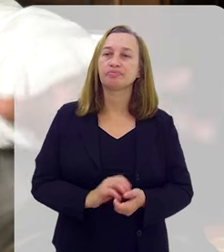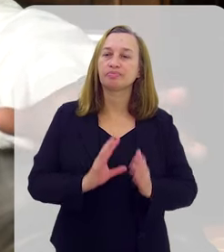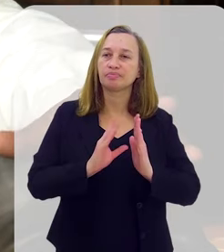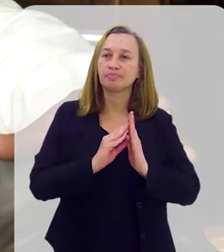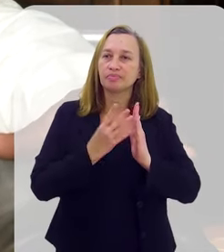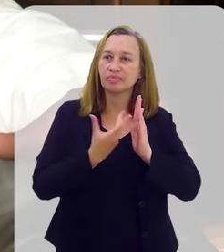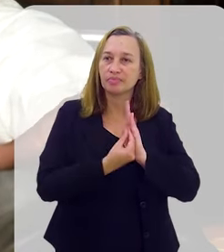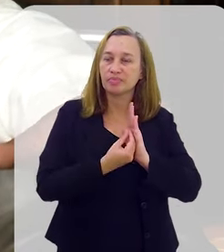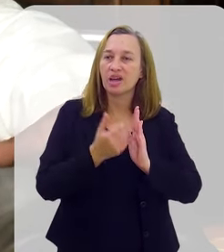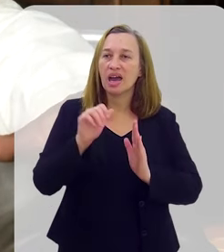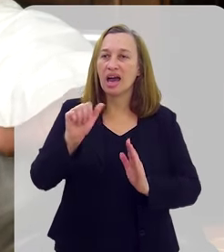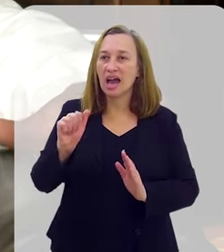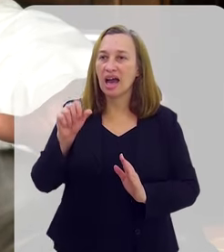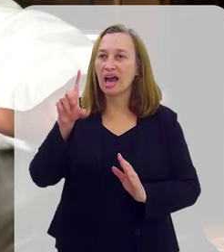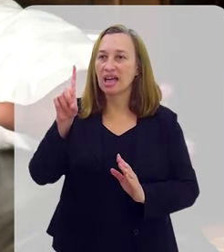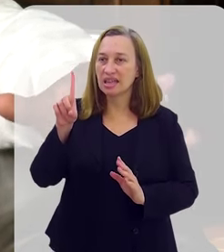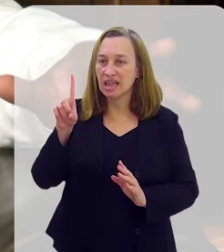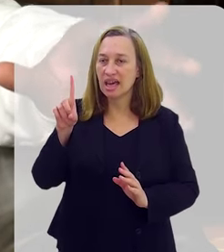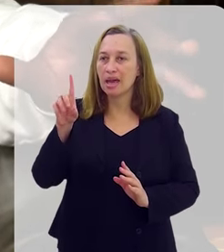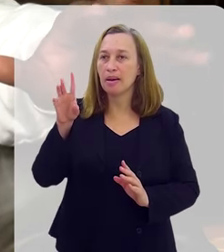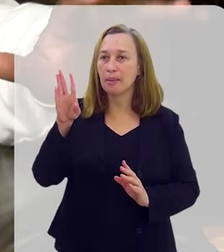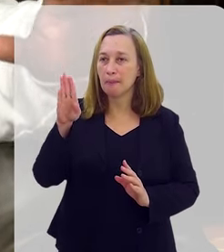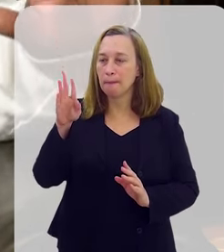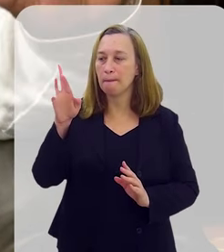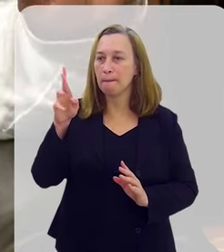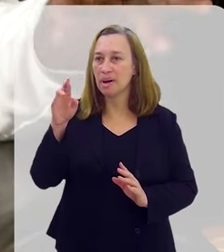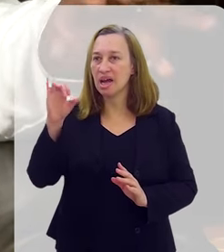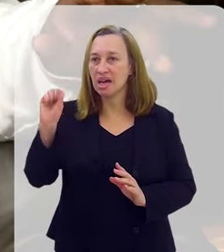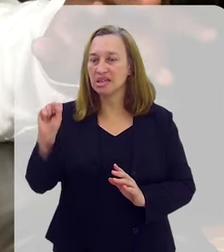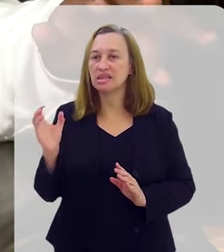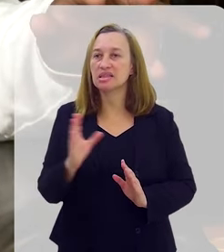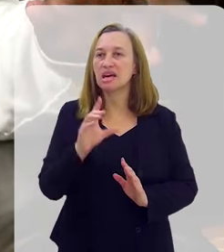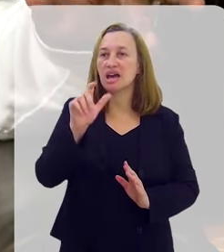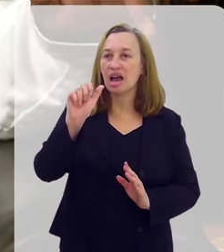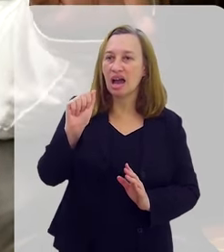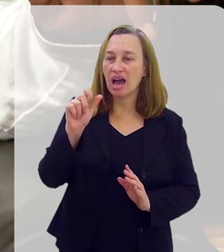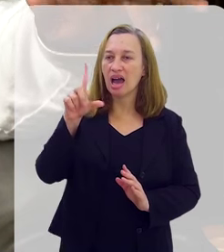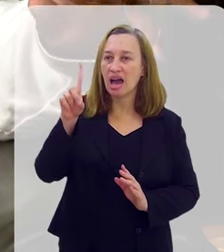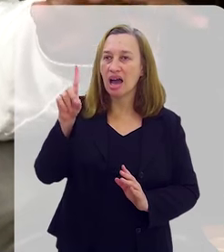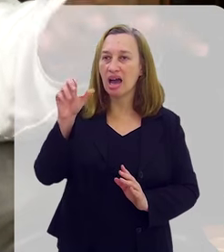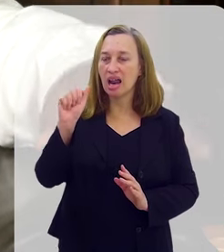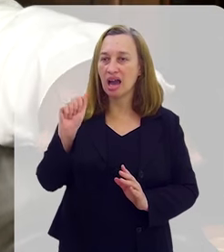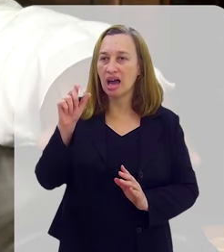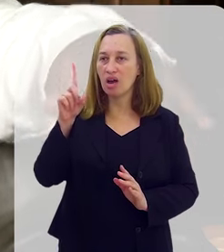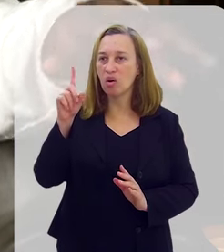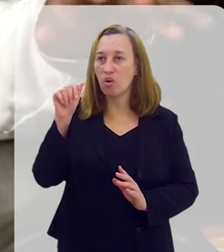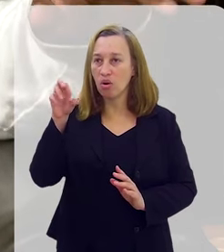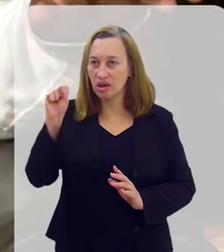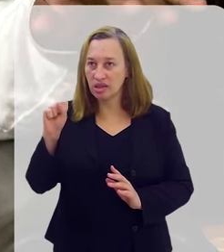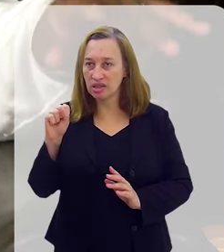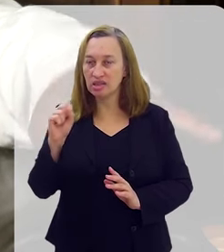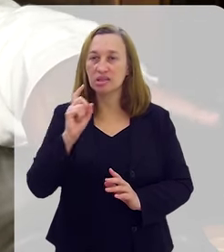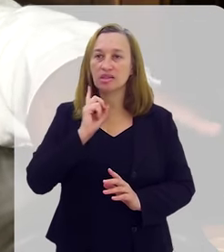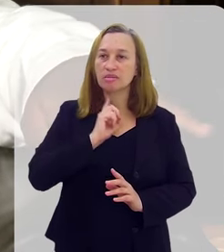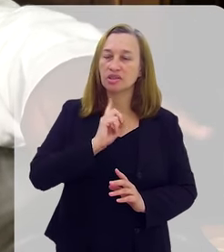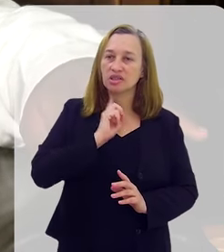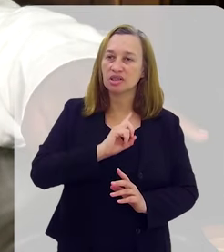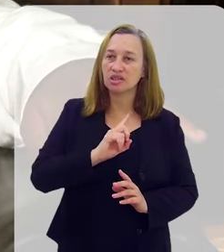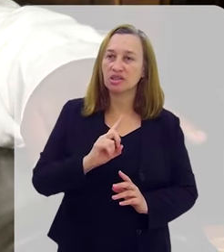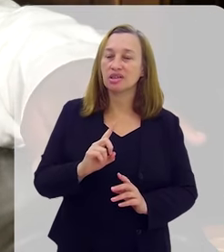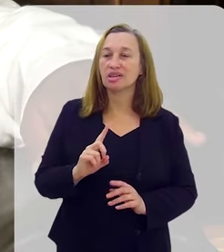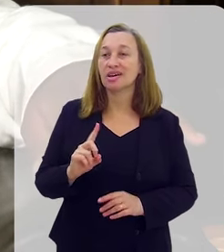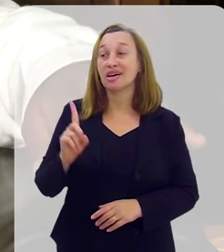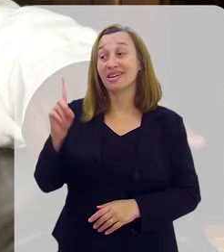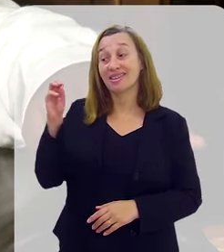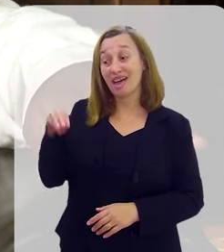A igreja Adebrás, a Lagoinha de Minas Gerais, da Barra.